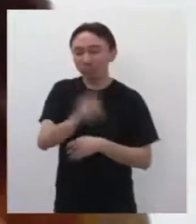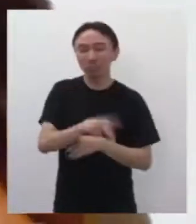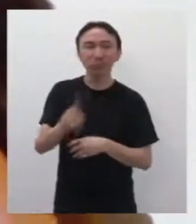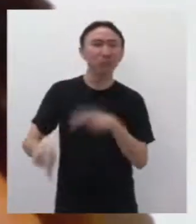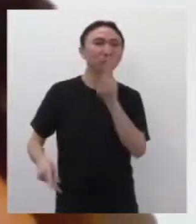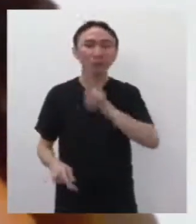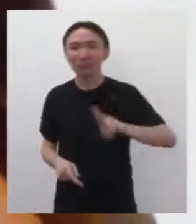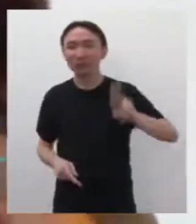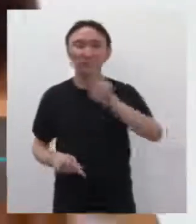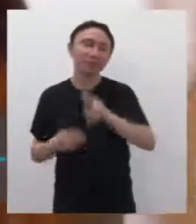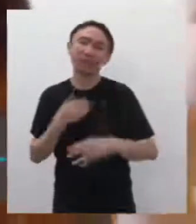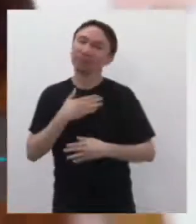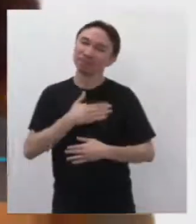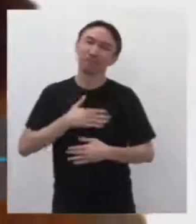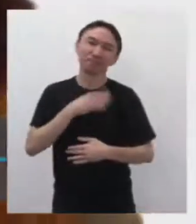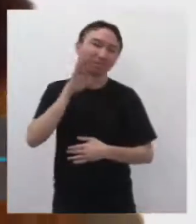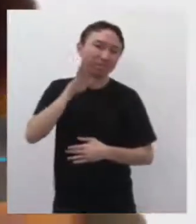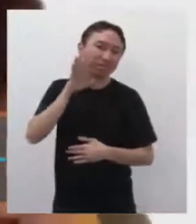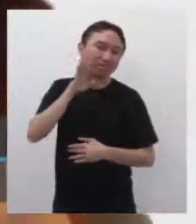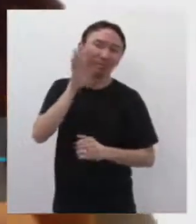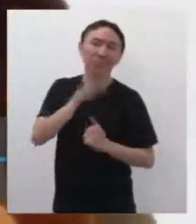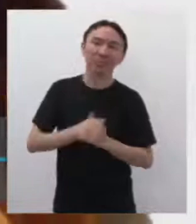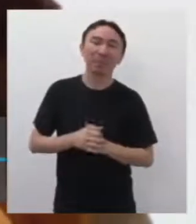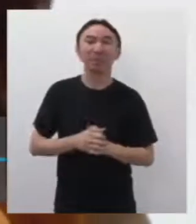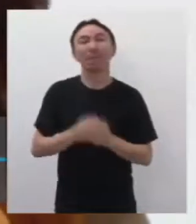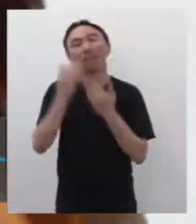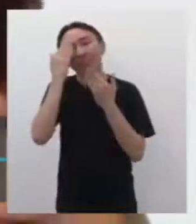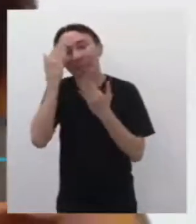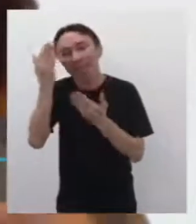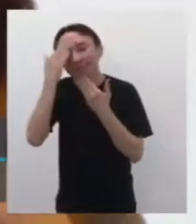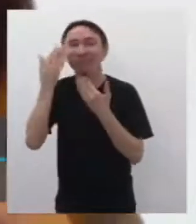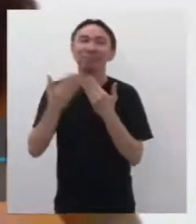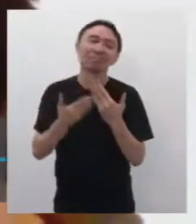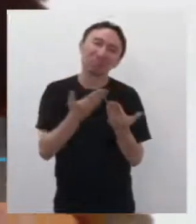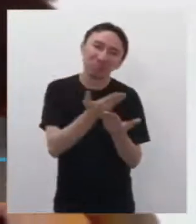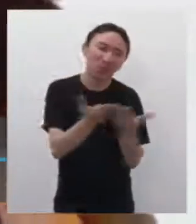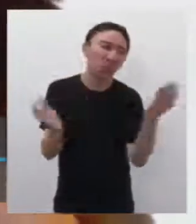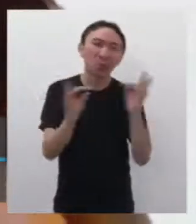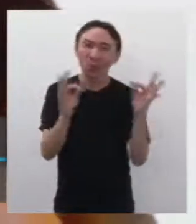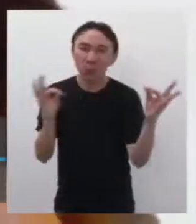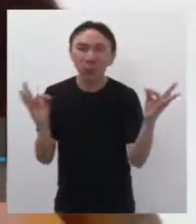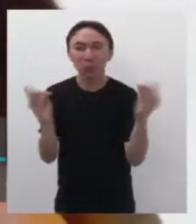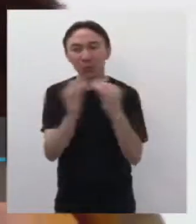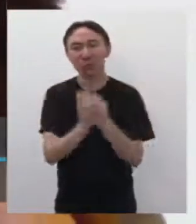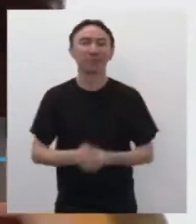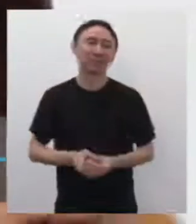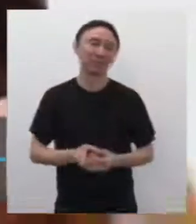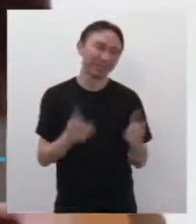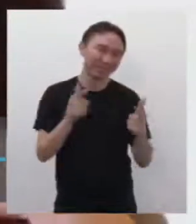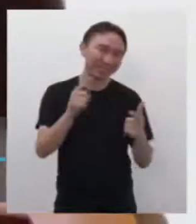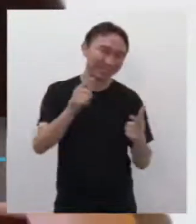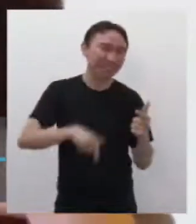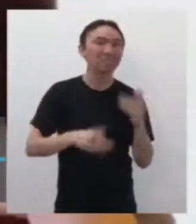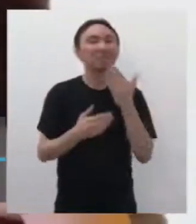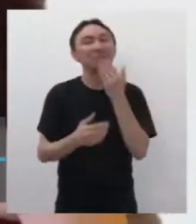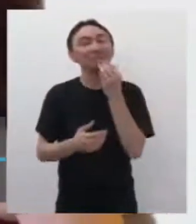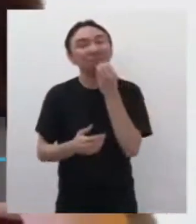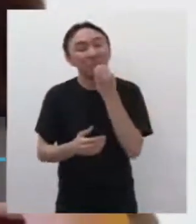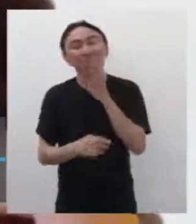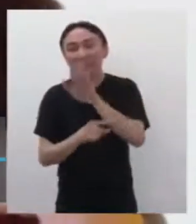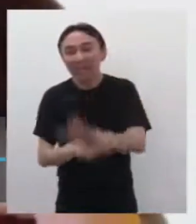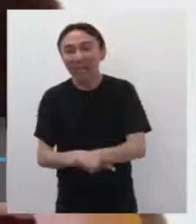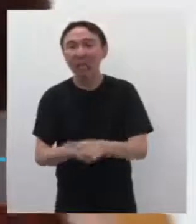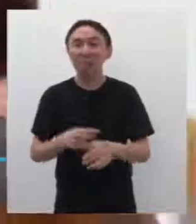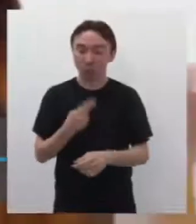E aí, Elaine, então agradecer, Elaine, Anderson, oi, Nelly, boa tarde para vocês. Eu sou Maia, eu sou